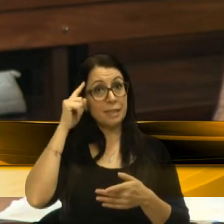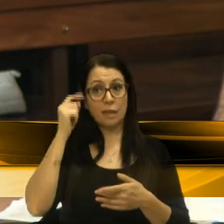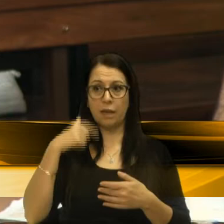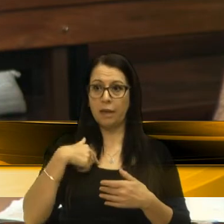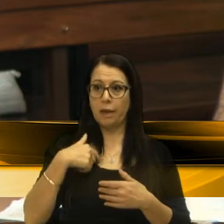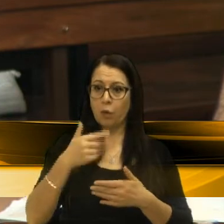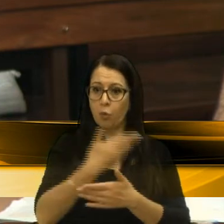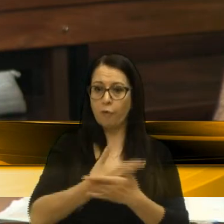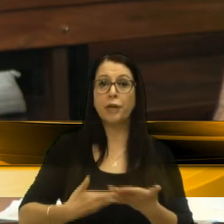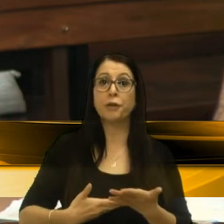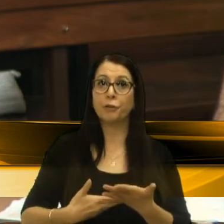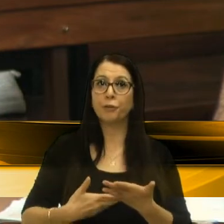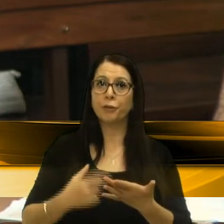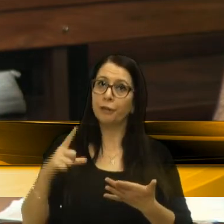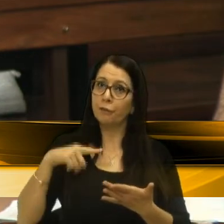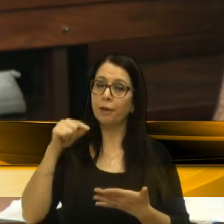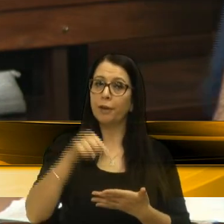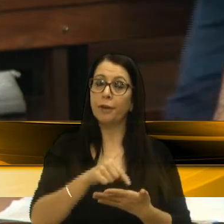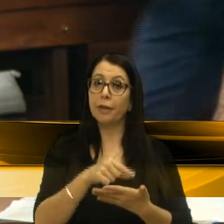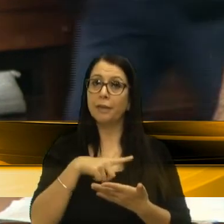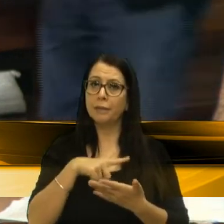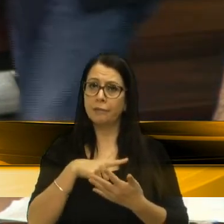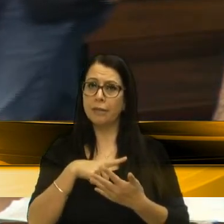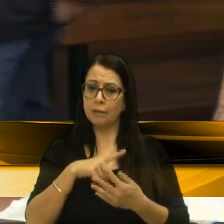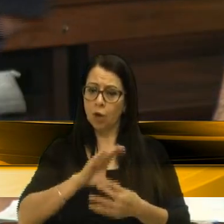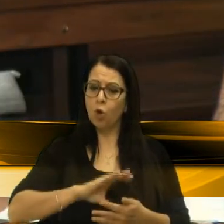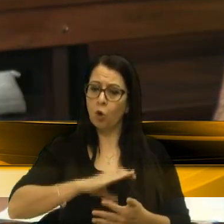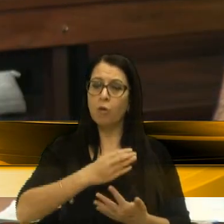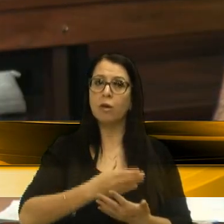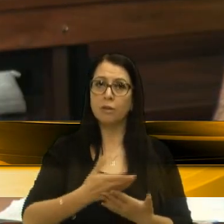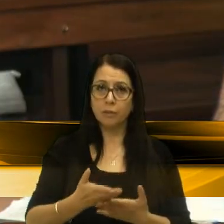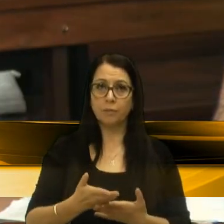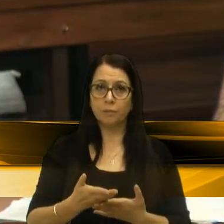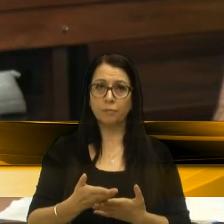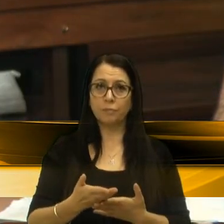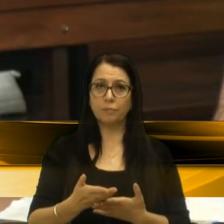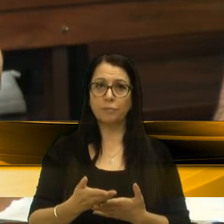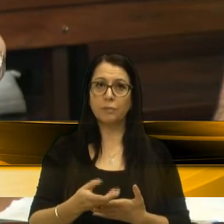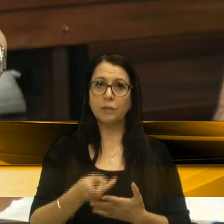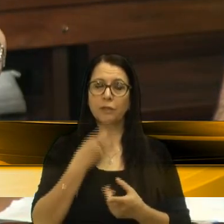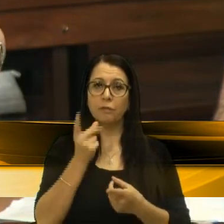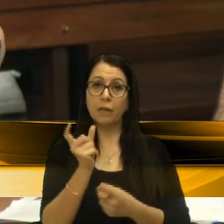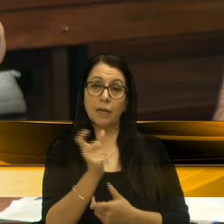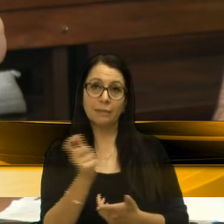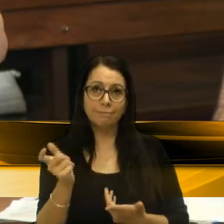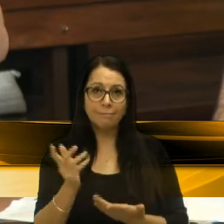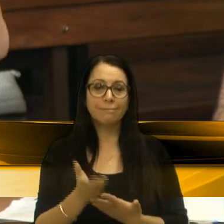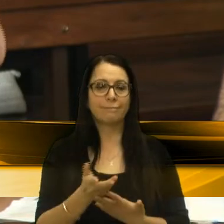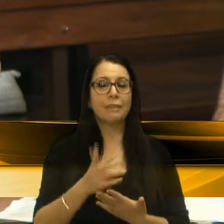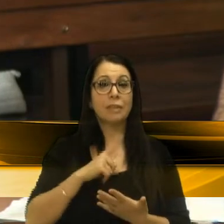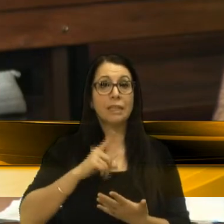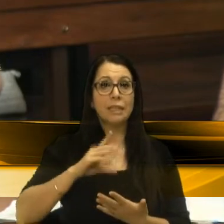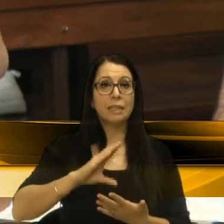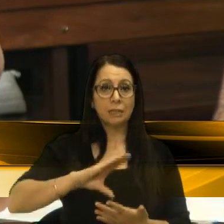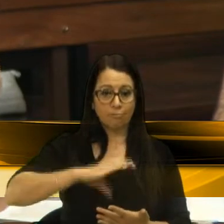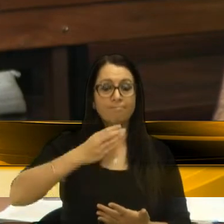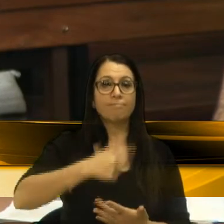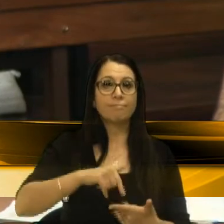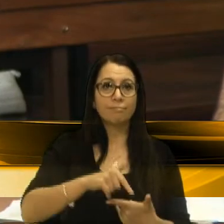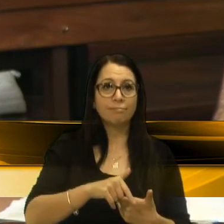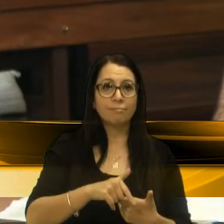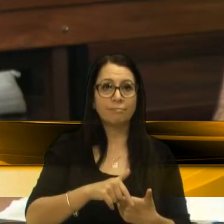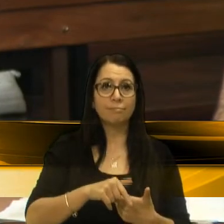vista, o governador que vai ter peito, né? Eu ia dizer outra palavra, um palavrão, vai ter peito para atacar